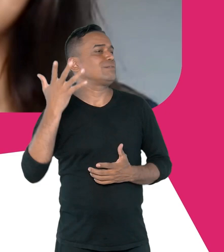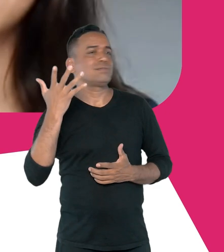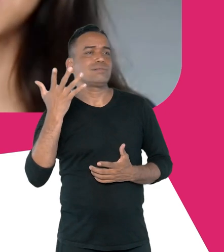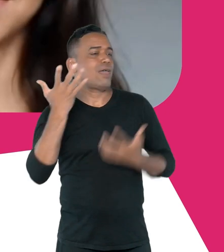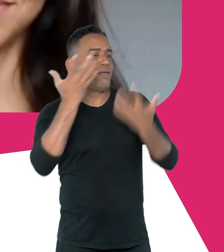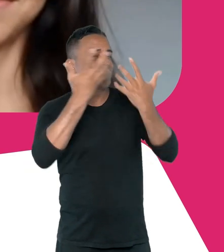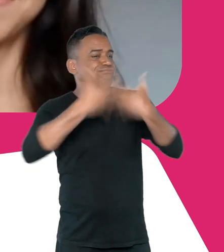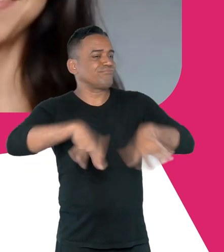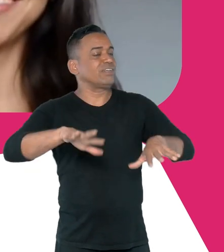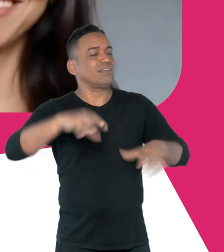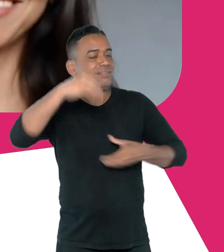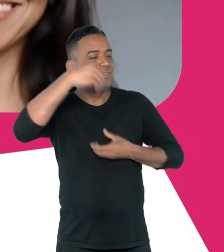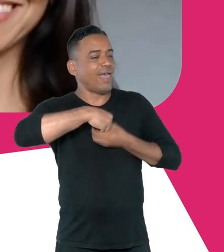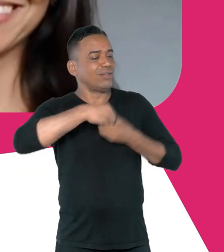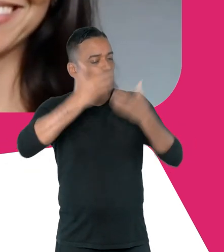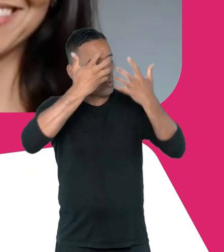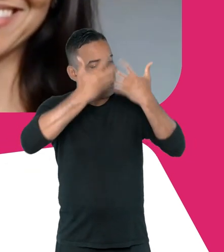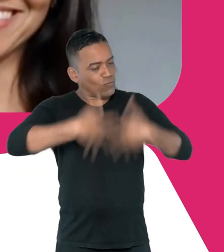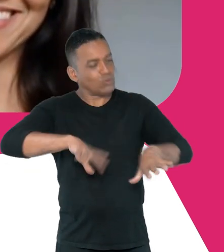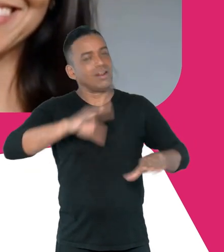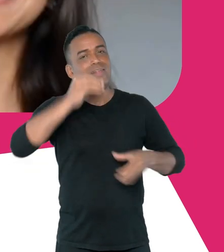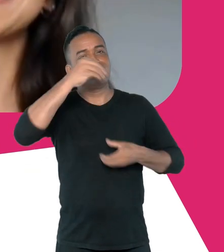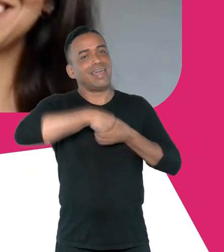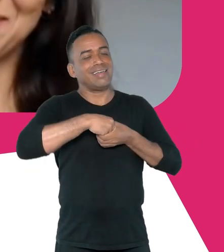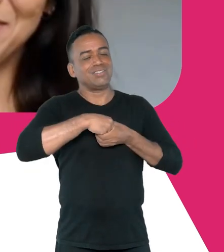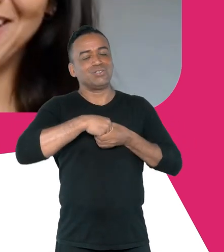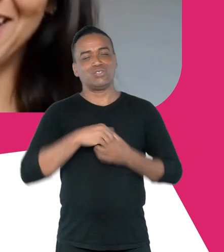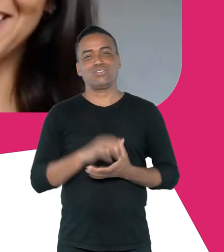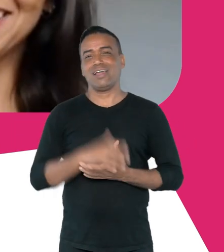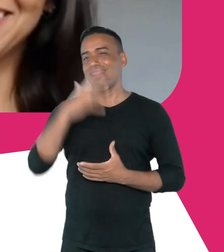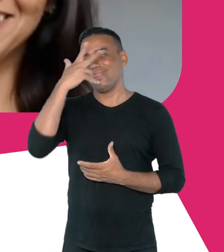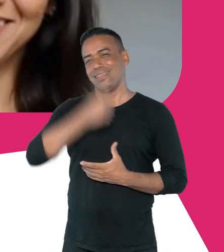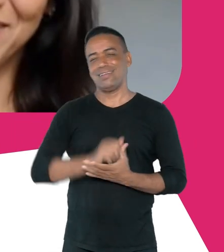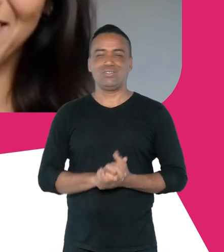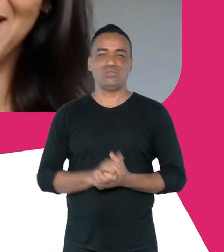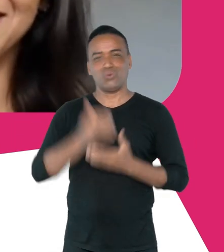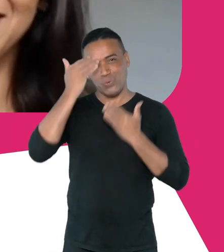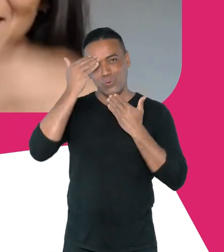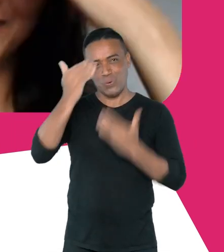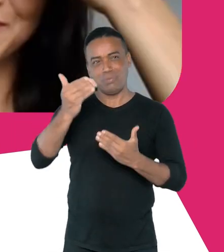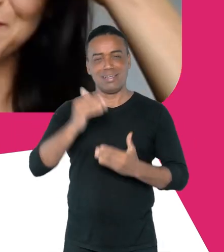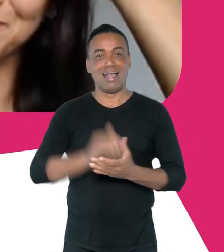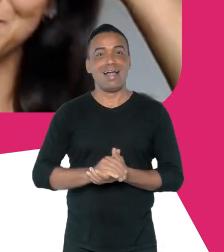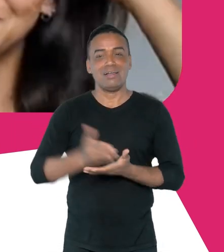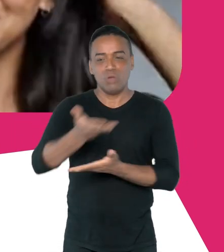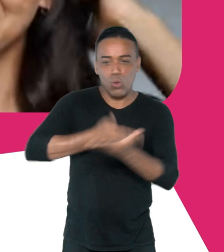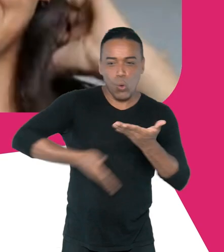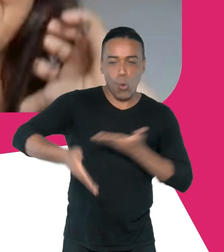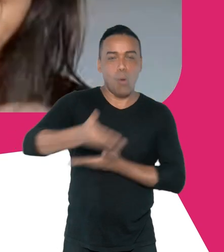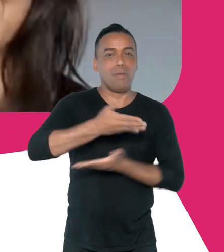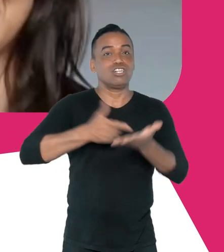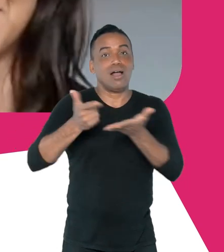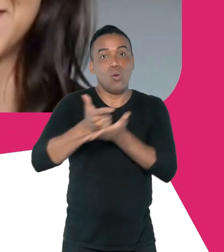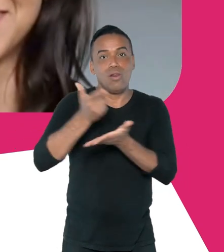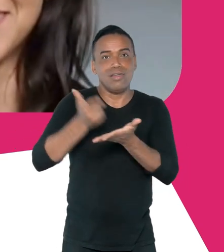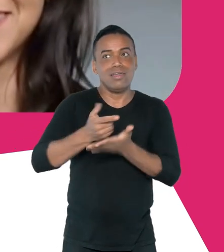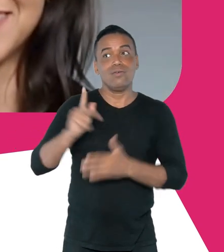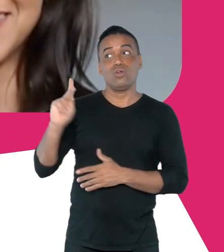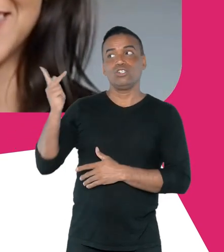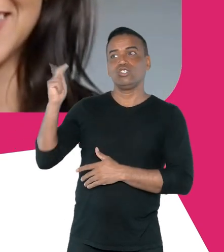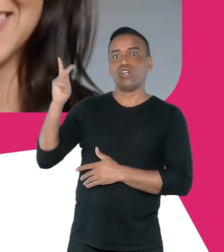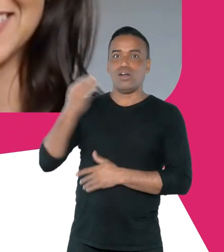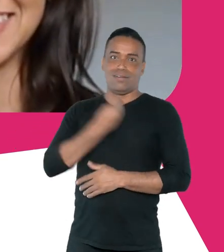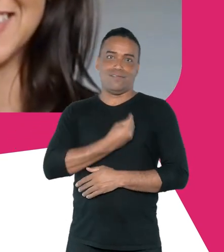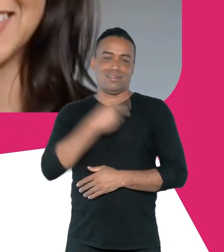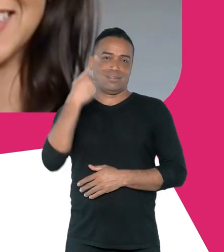há de melhor dentro de nós. E é lindo isso. Muito obrigada, viu, Dalila, por compartilhar esse livro e a sua história